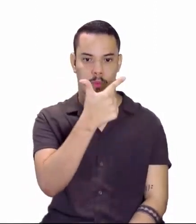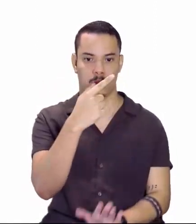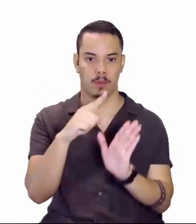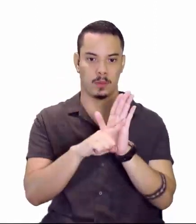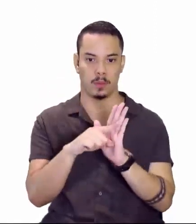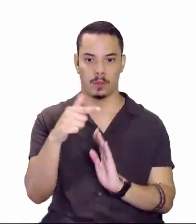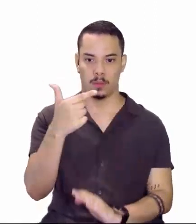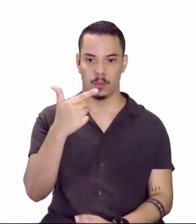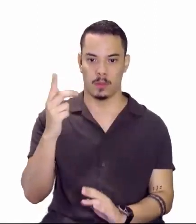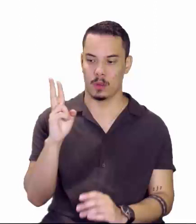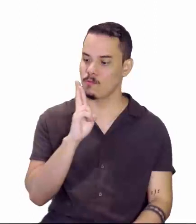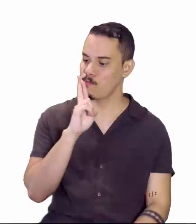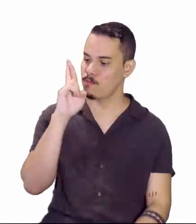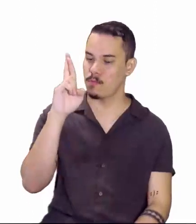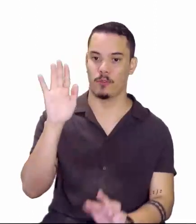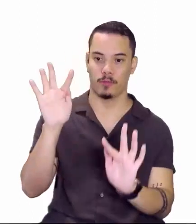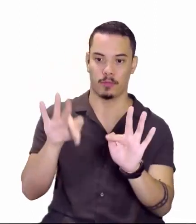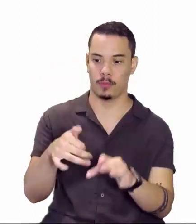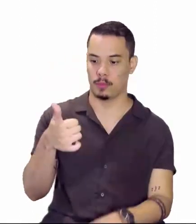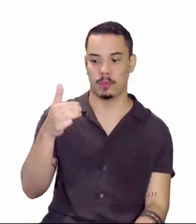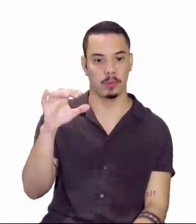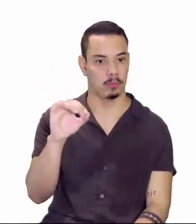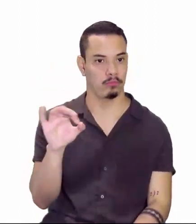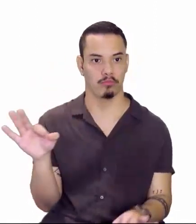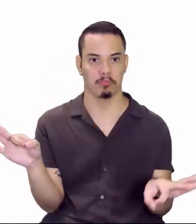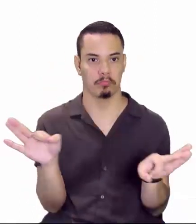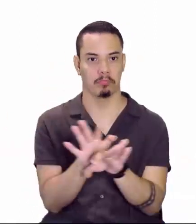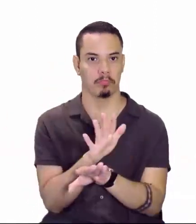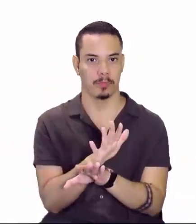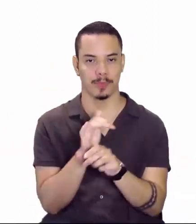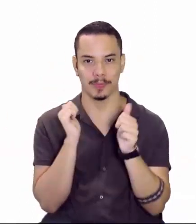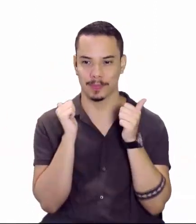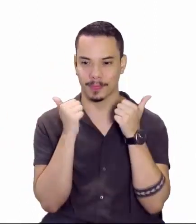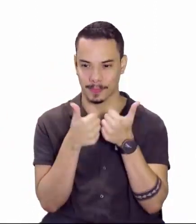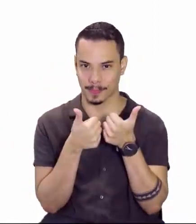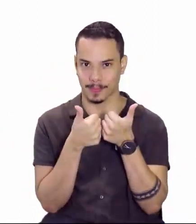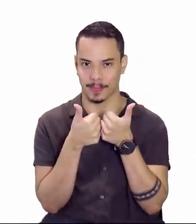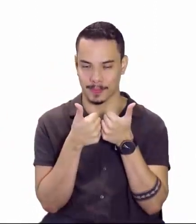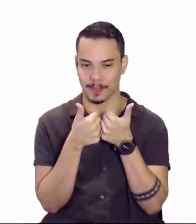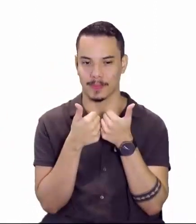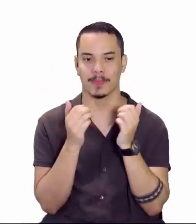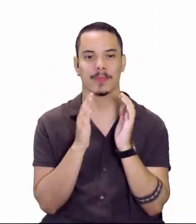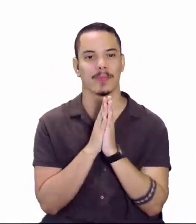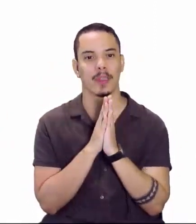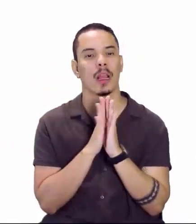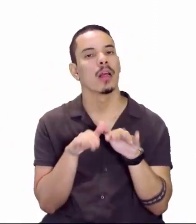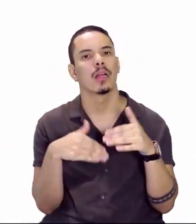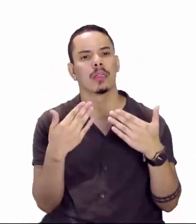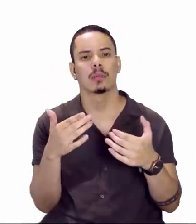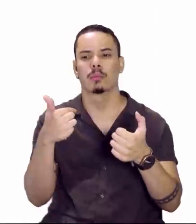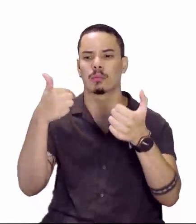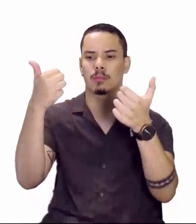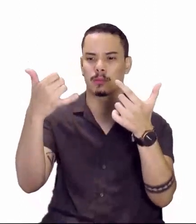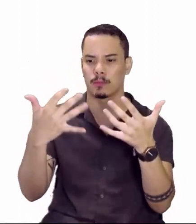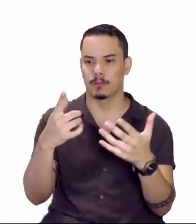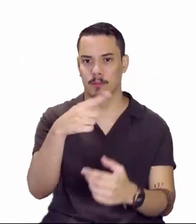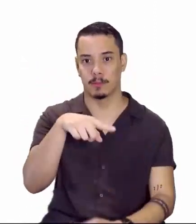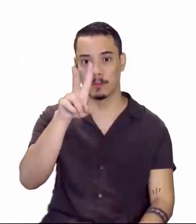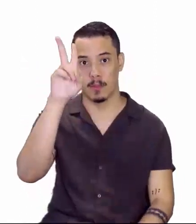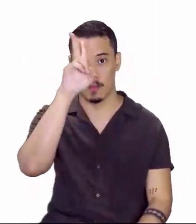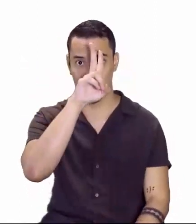magnésio é exatamente 10 elétrons. Tá bom, meu caro aluno? Então, diante disso,